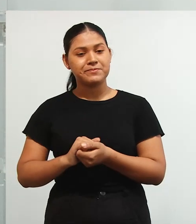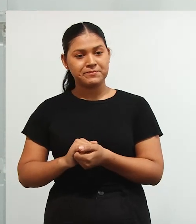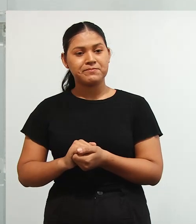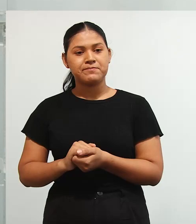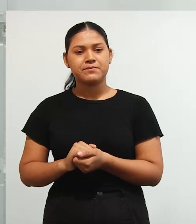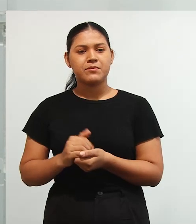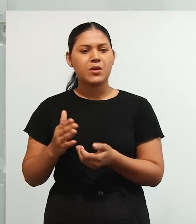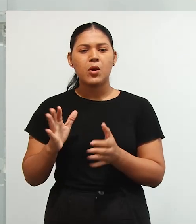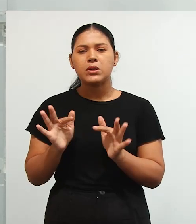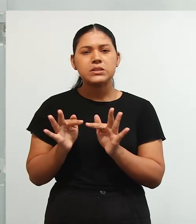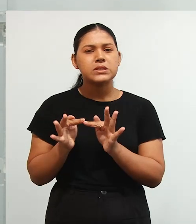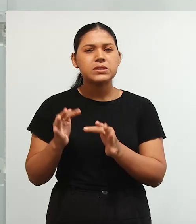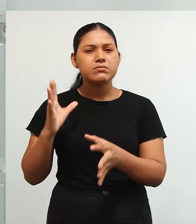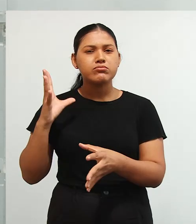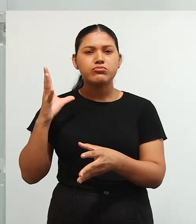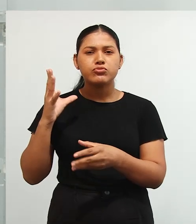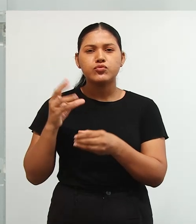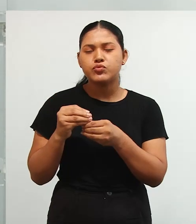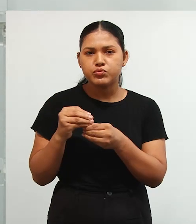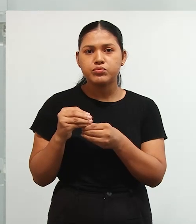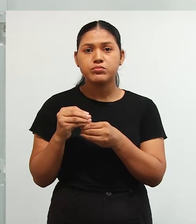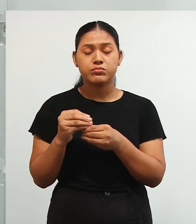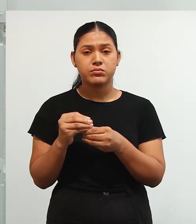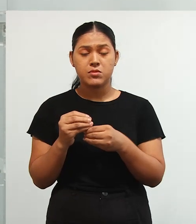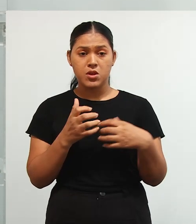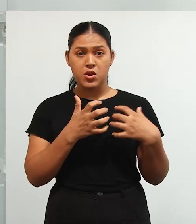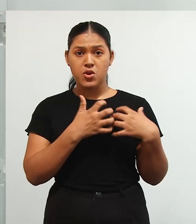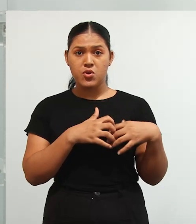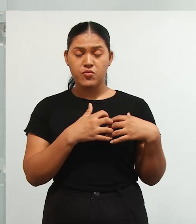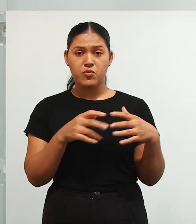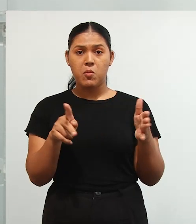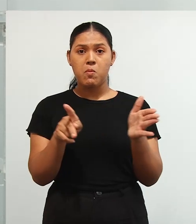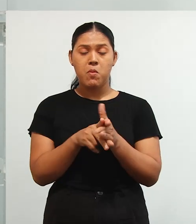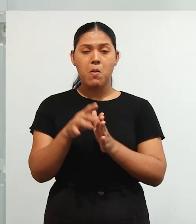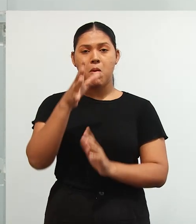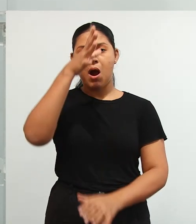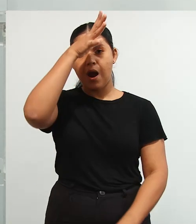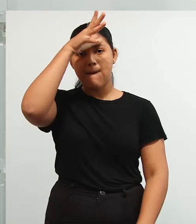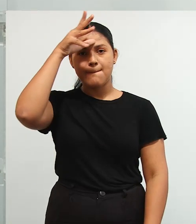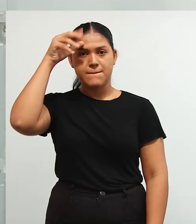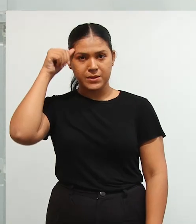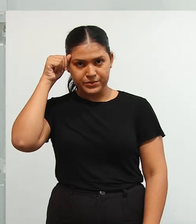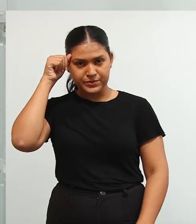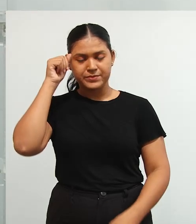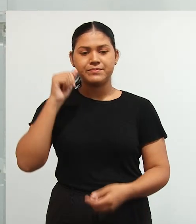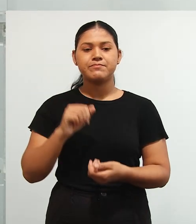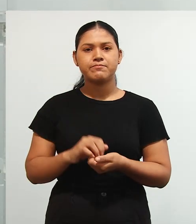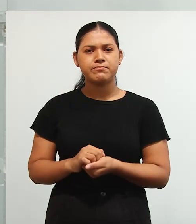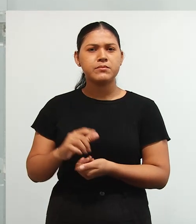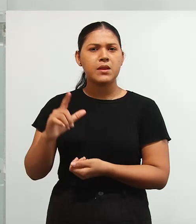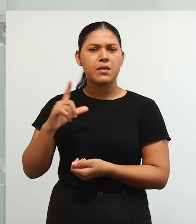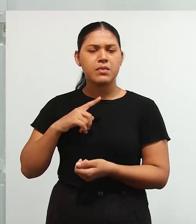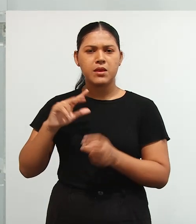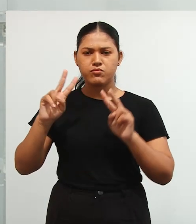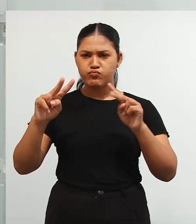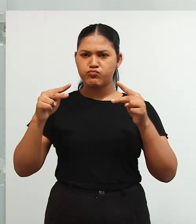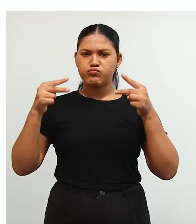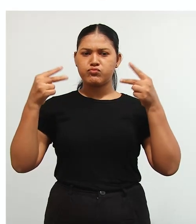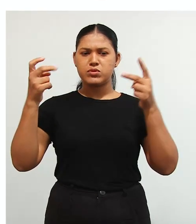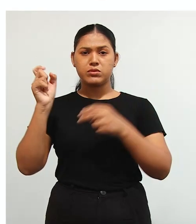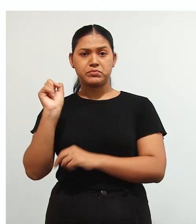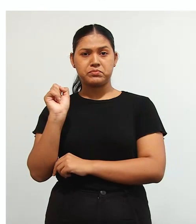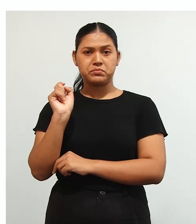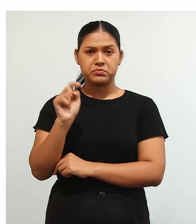Vou contextualizar agora o Instituto Federal na Amazônia Legal. Então tem um sitezinho aí, um linkzinho, você vai ver,